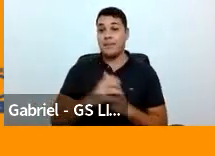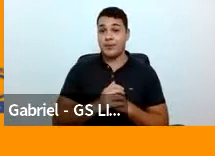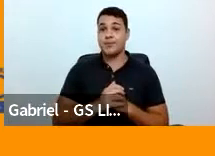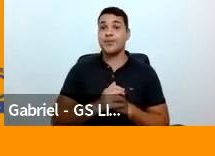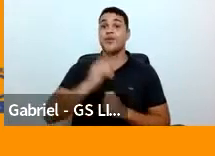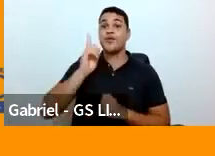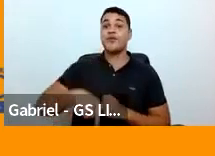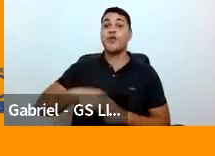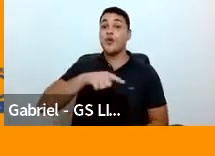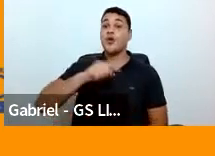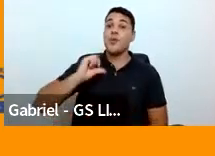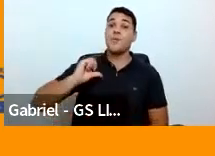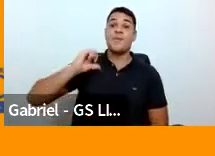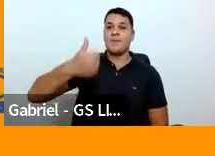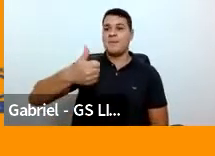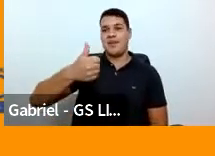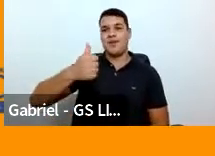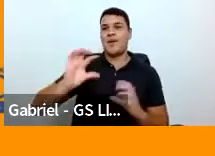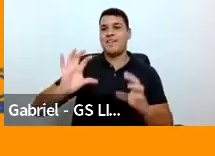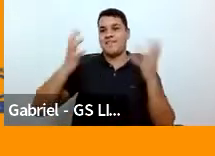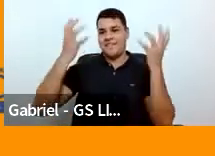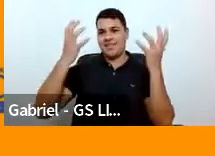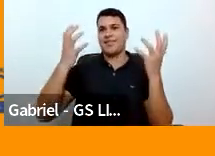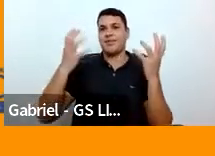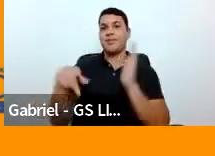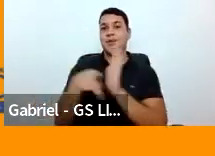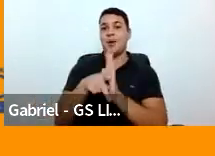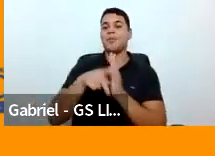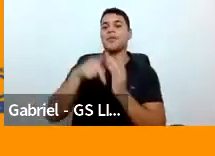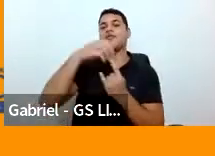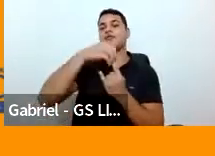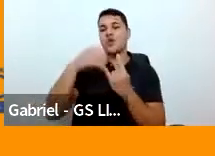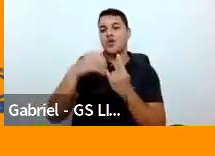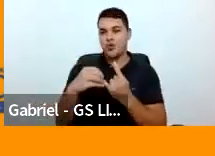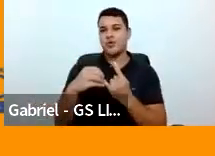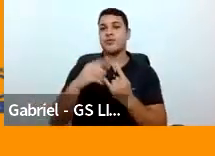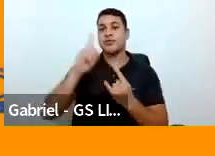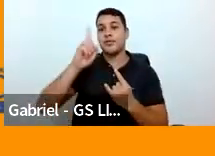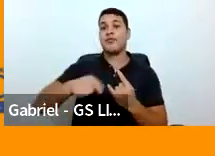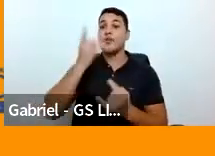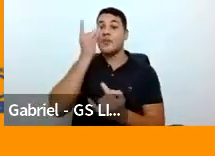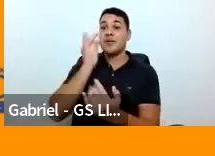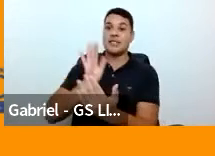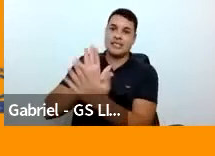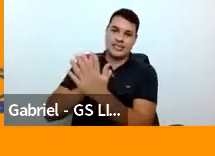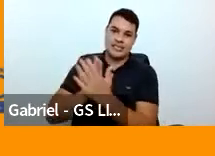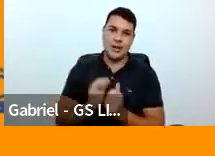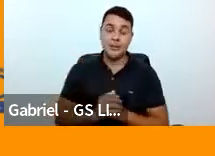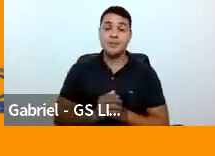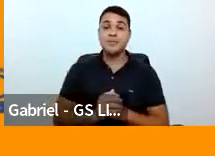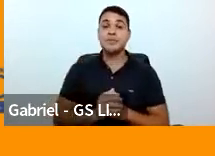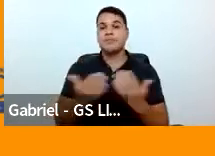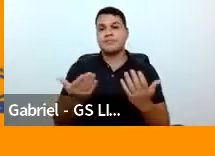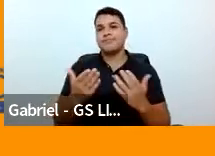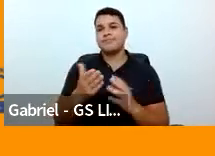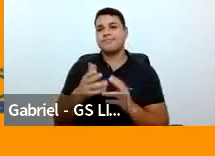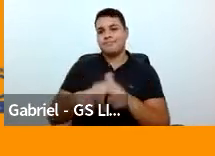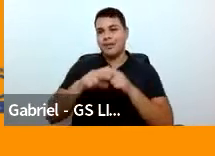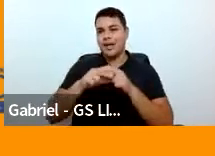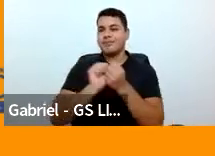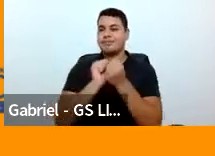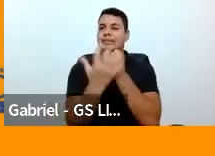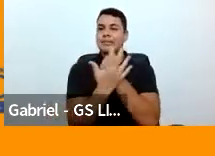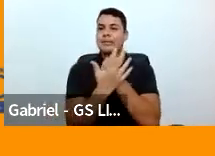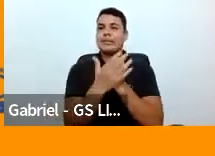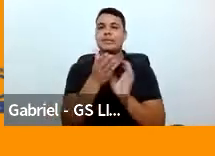primeiro evento da instituição presencial, né, depois desses anos tão severos e difíceis e desafiadores de pandemia, e